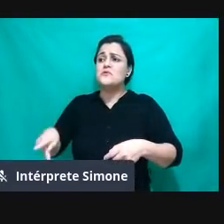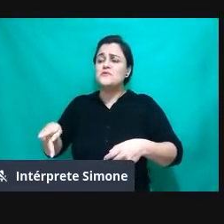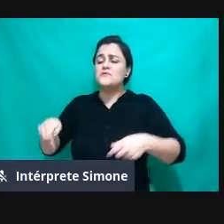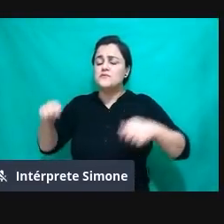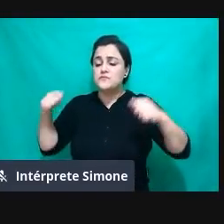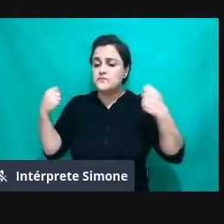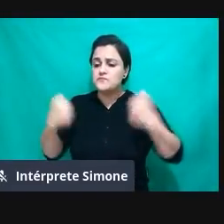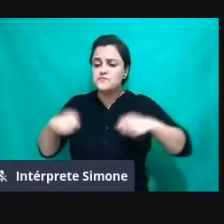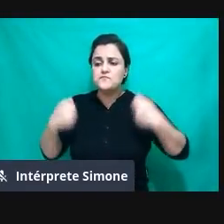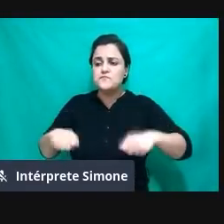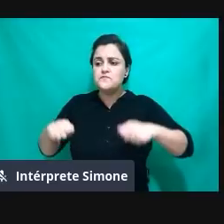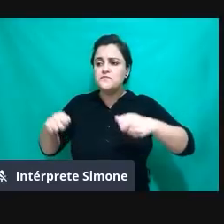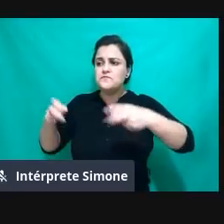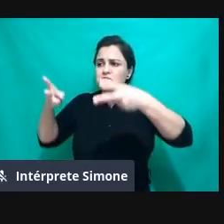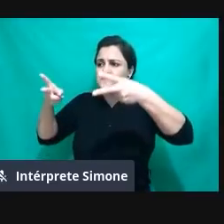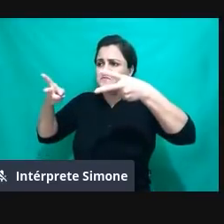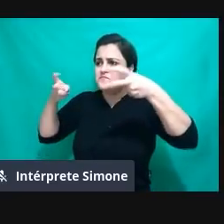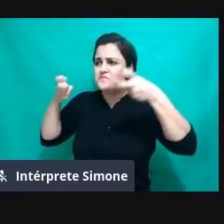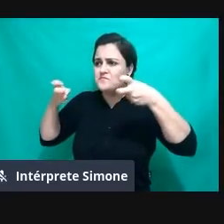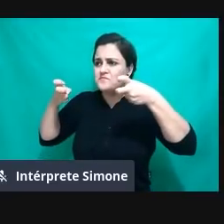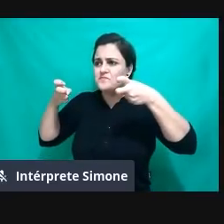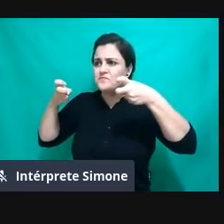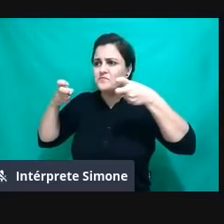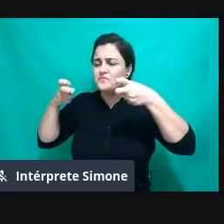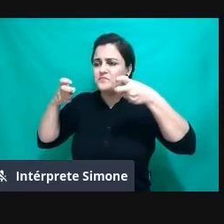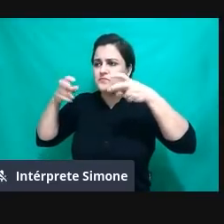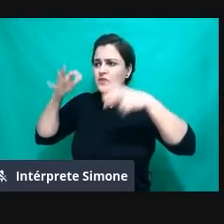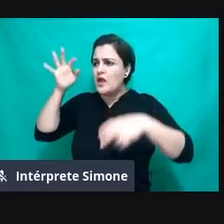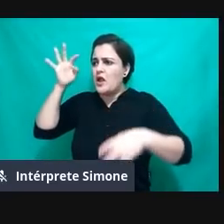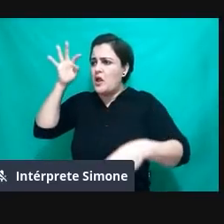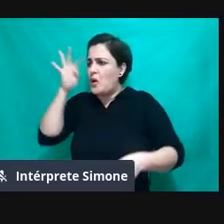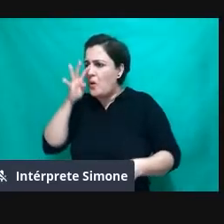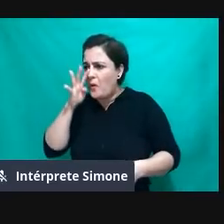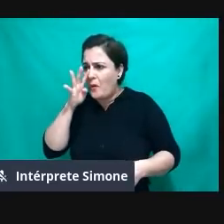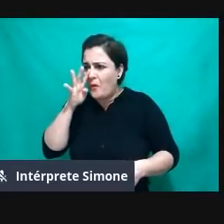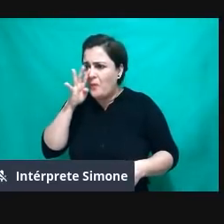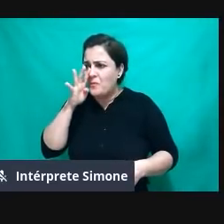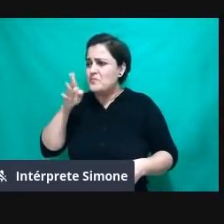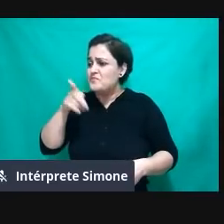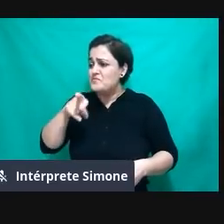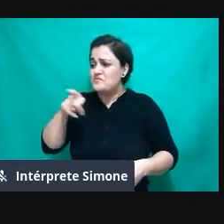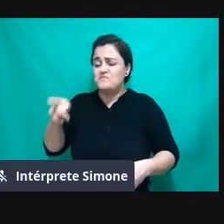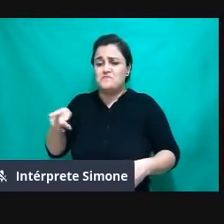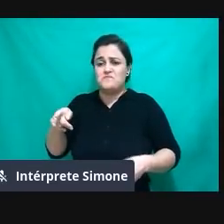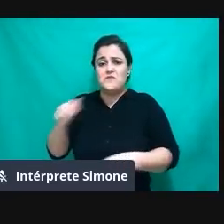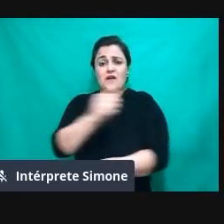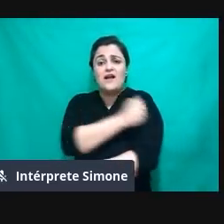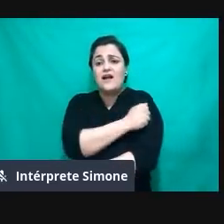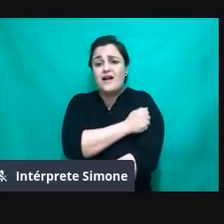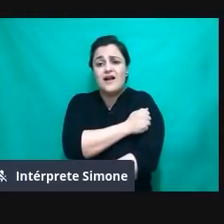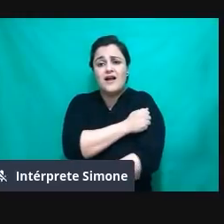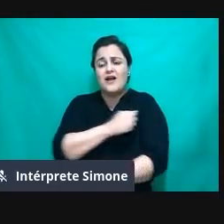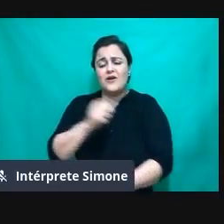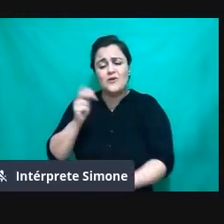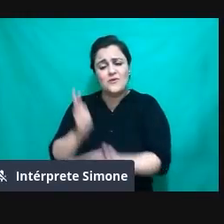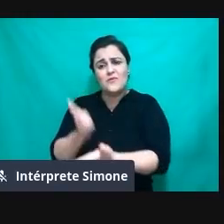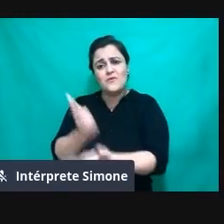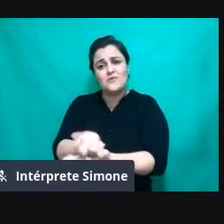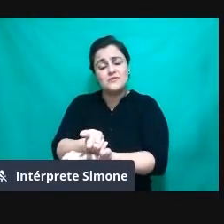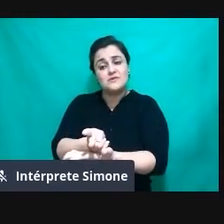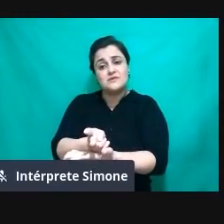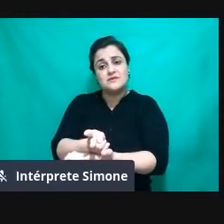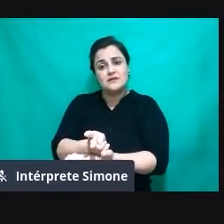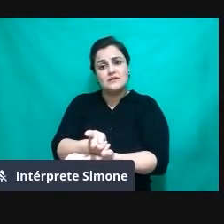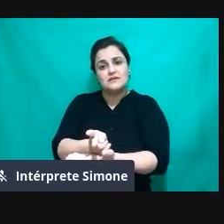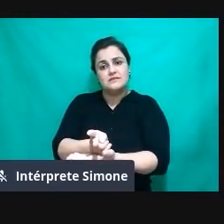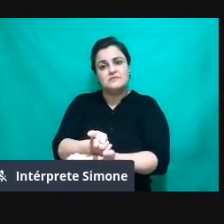o processo investigativo do meu aluno que vai ser o resultado da minha avaliação, tá? E aí, como